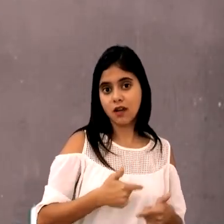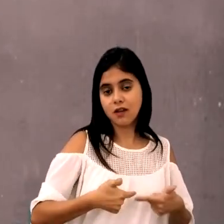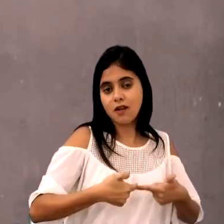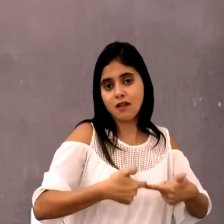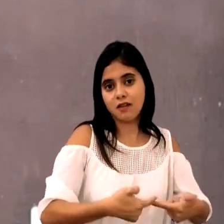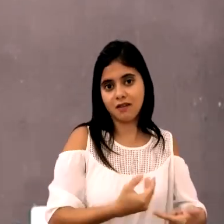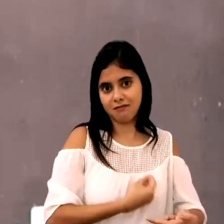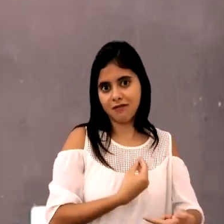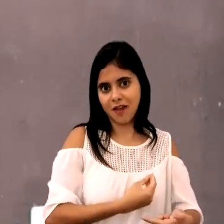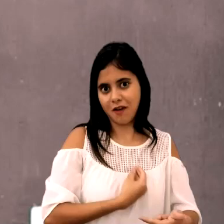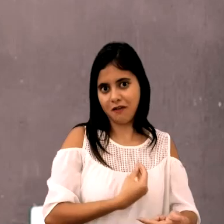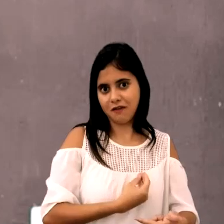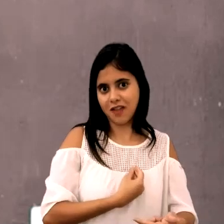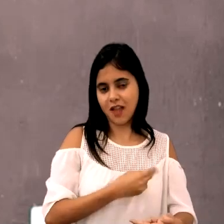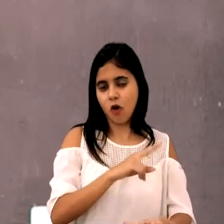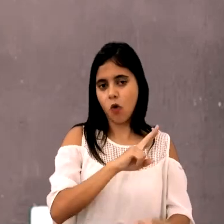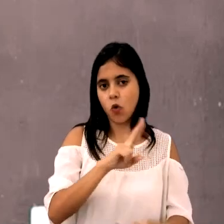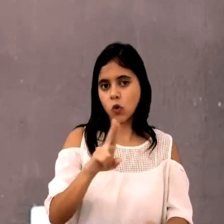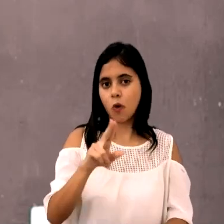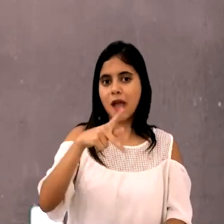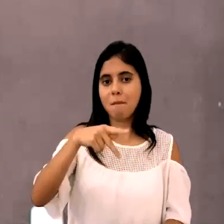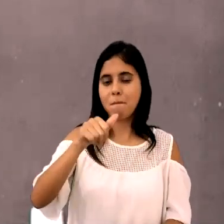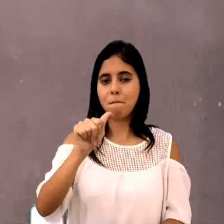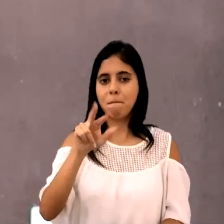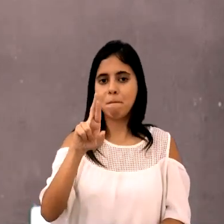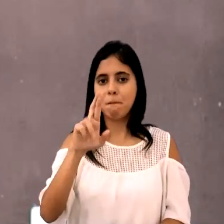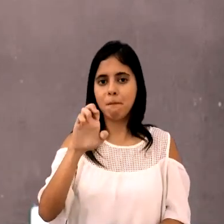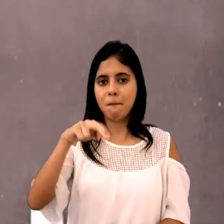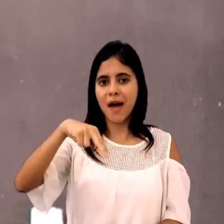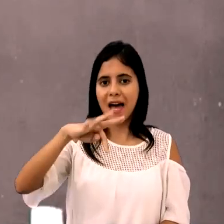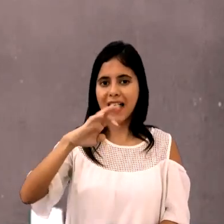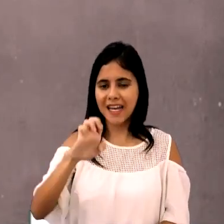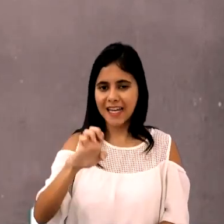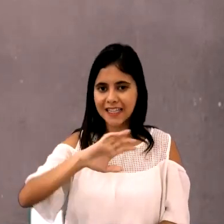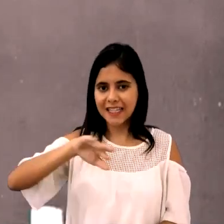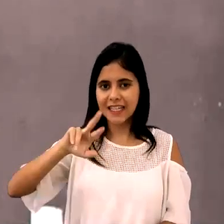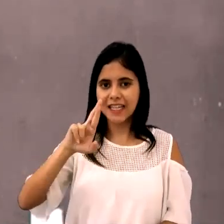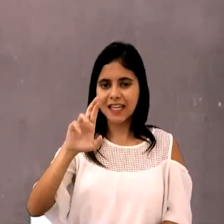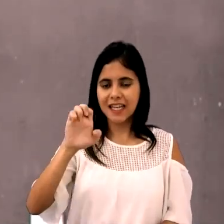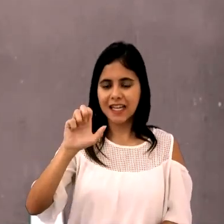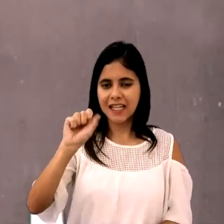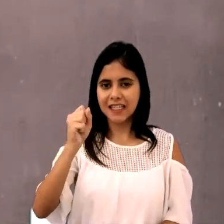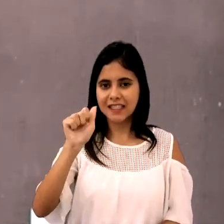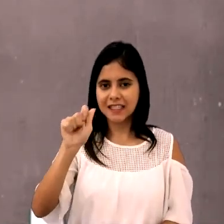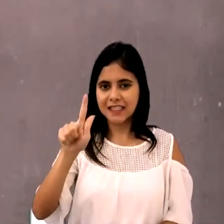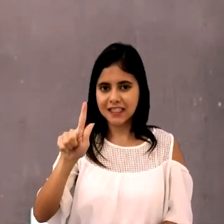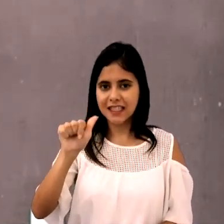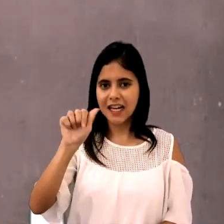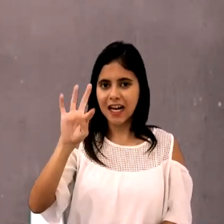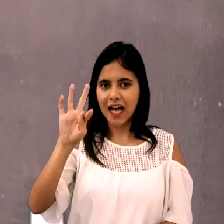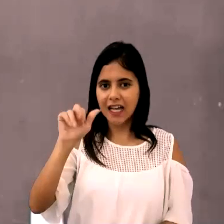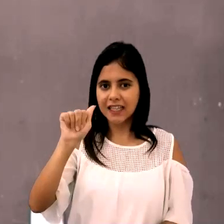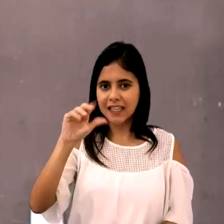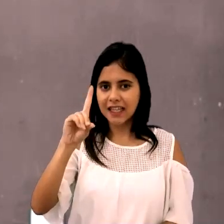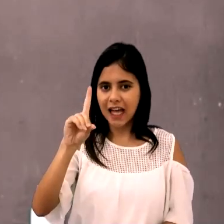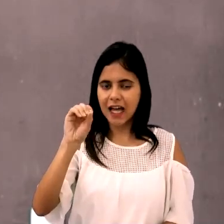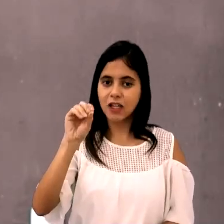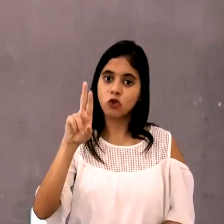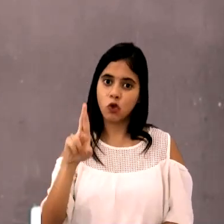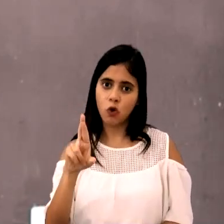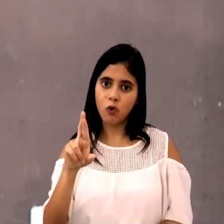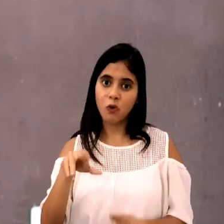falecido. Chamava-se parente resgatador. O problema é que o parente resgatador, ele perdia